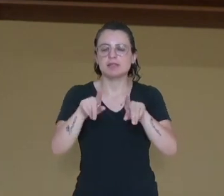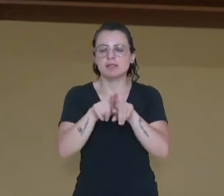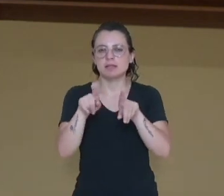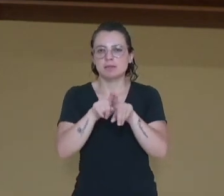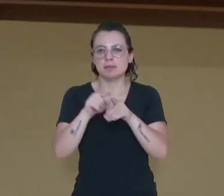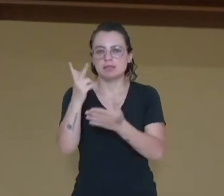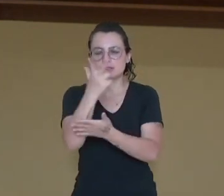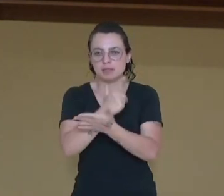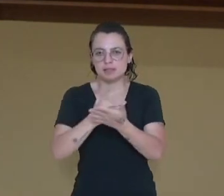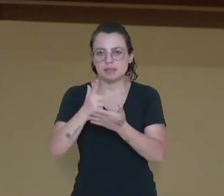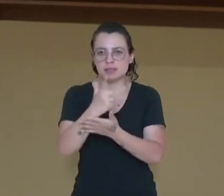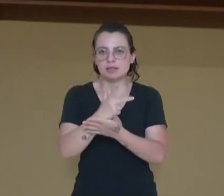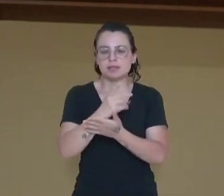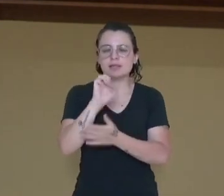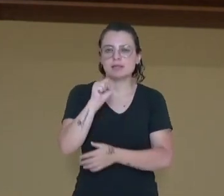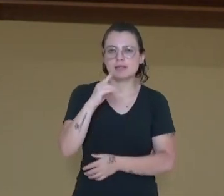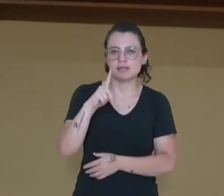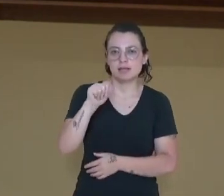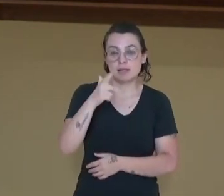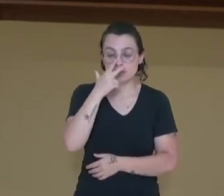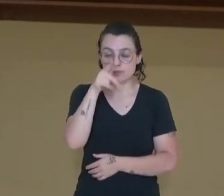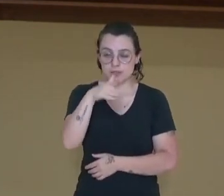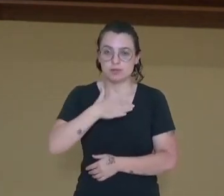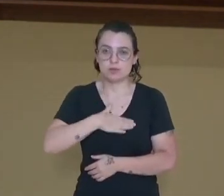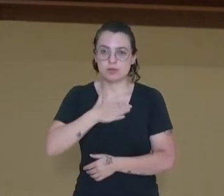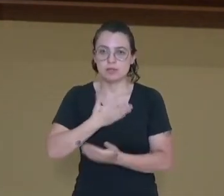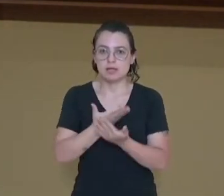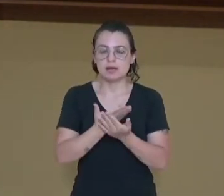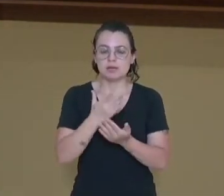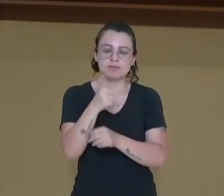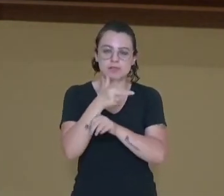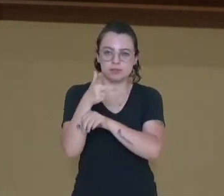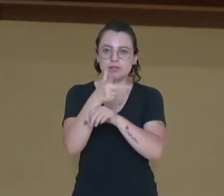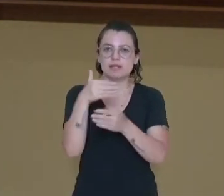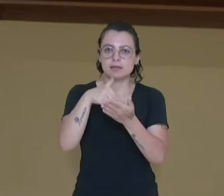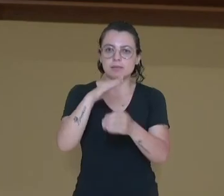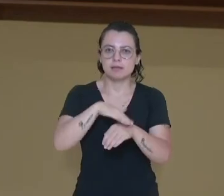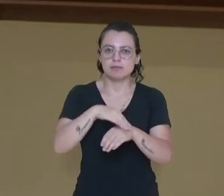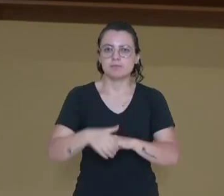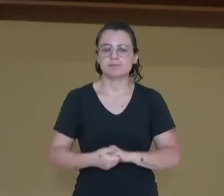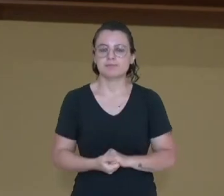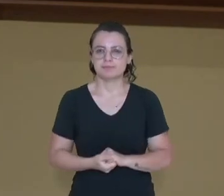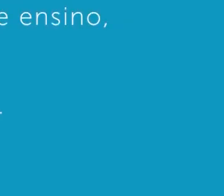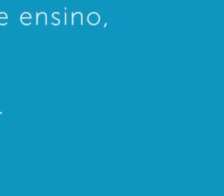cartografia, um pouquinho sobre escala. Espero que vocês tenham gostado e até breve!